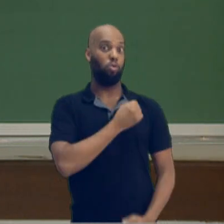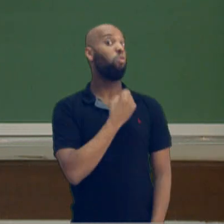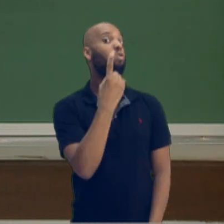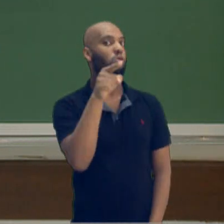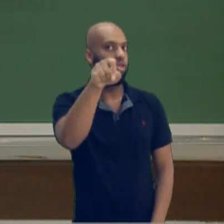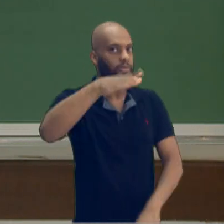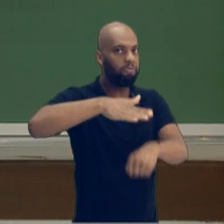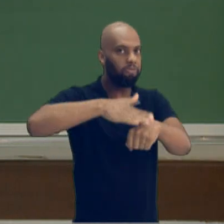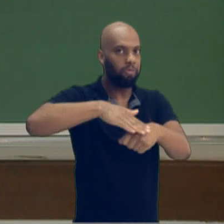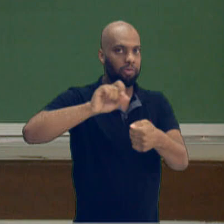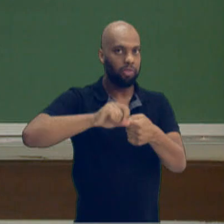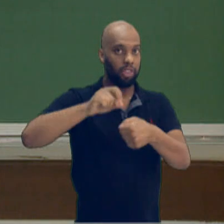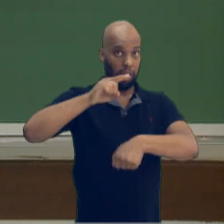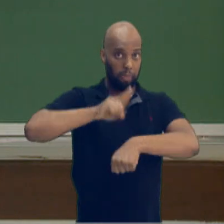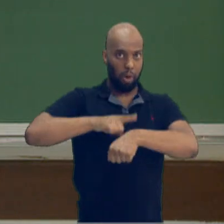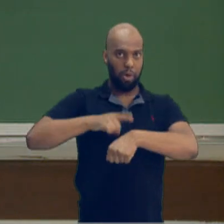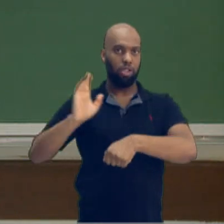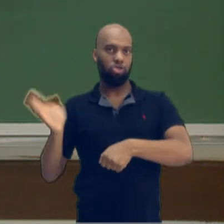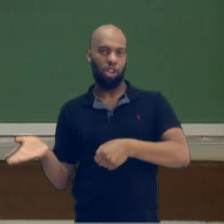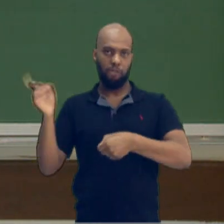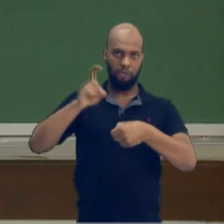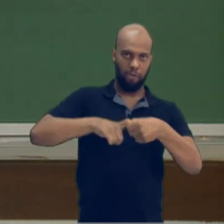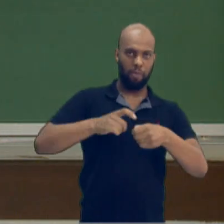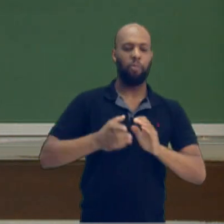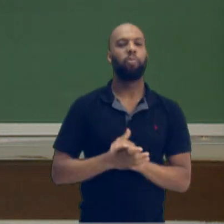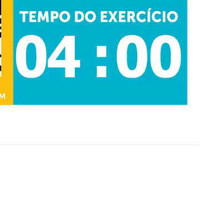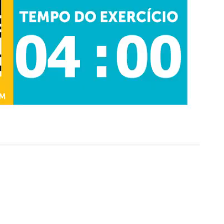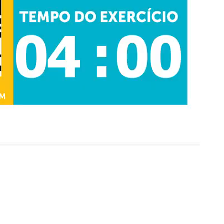vocês fazerem. Um tempinho e já voltamos.